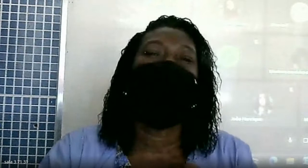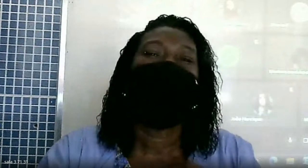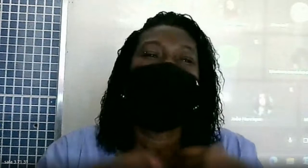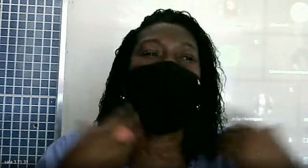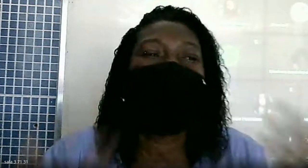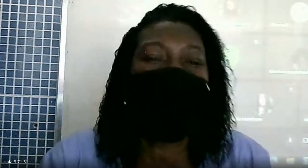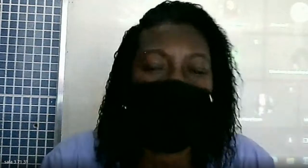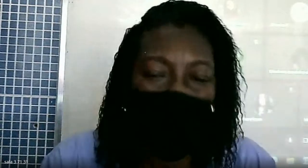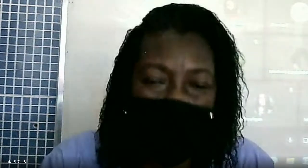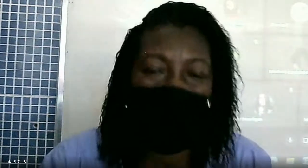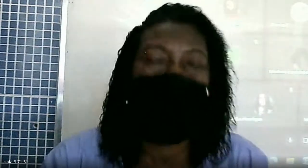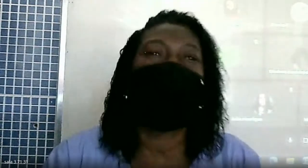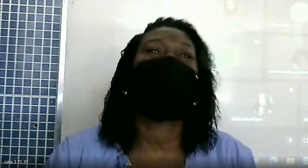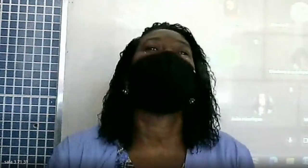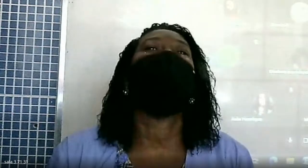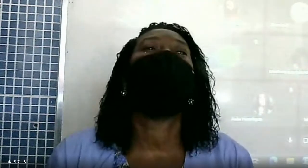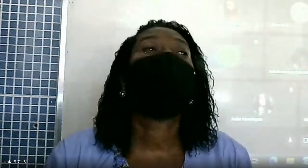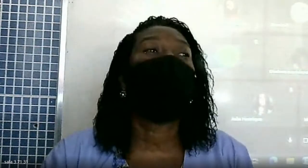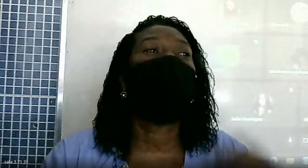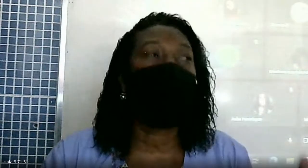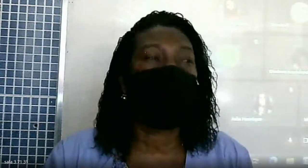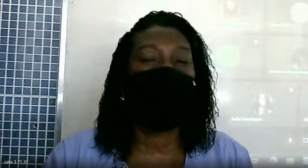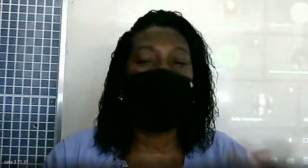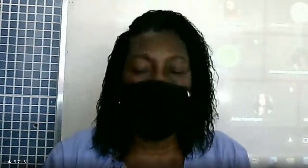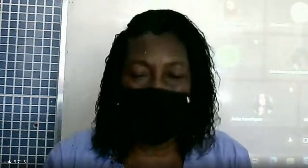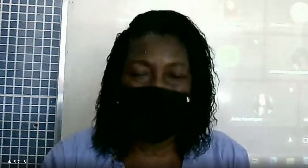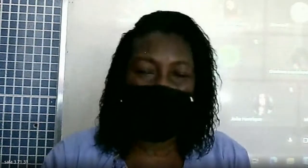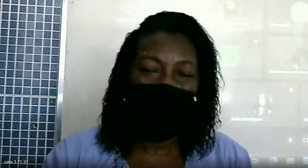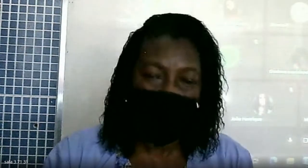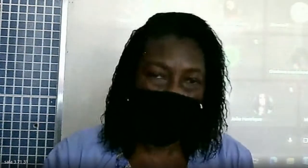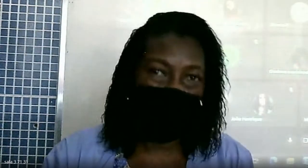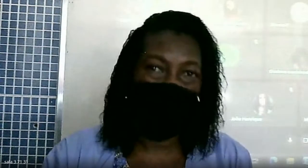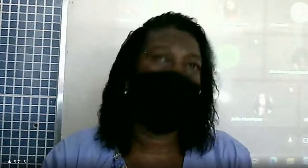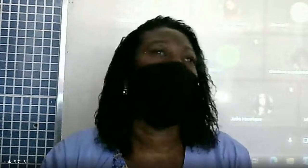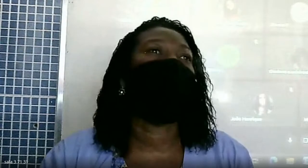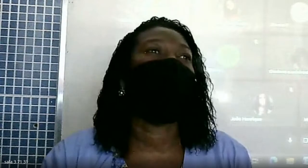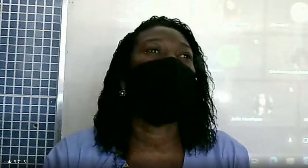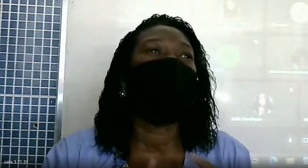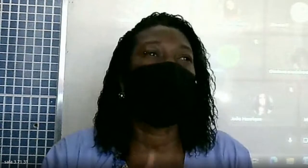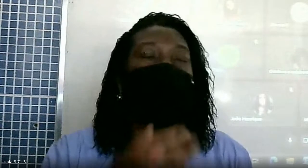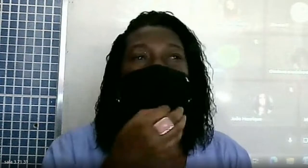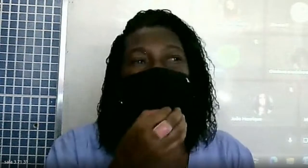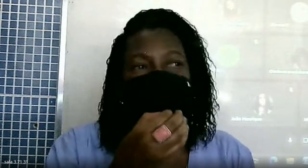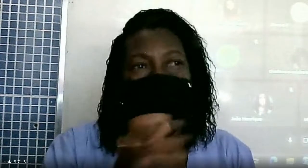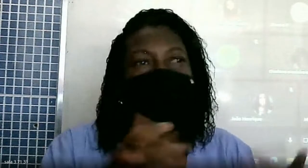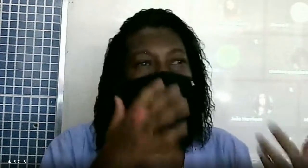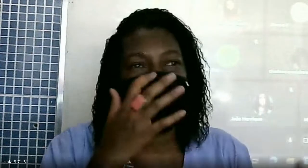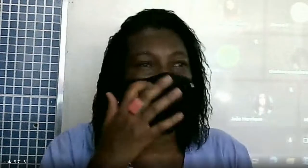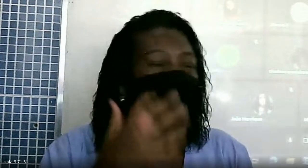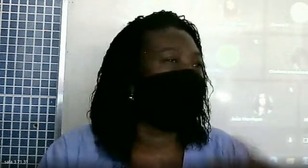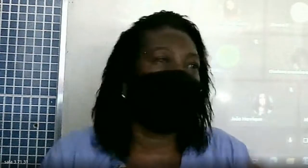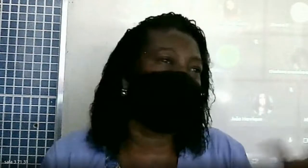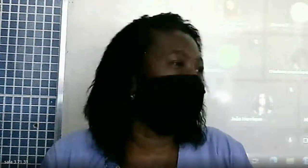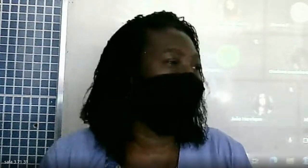quem está começando agora, né? Quem gosta, quem curte, né? E de repente tem gente que